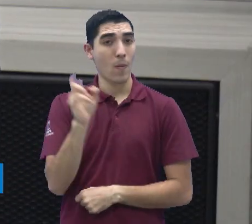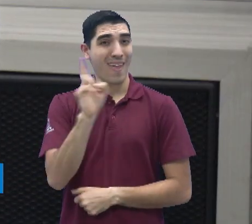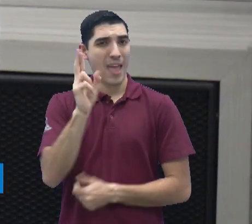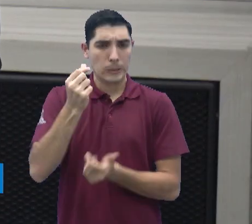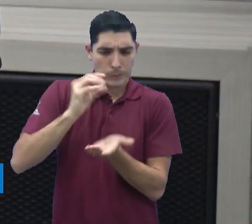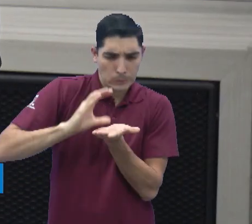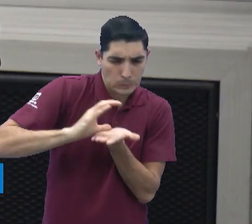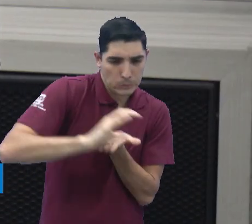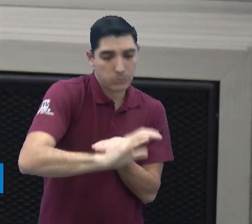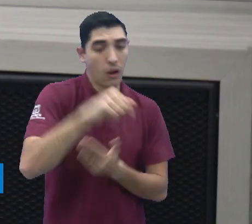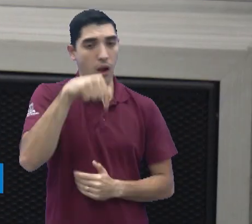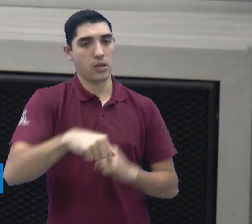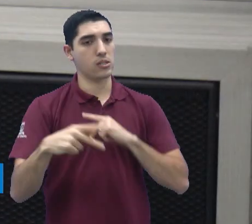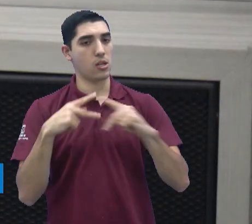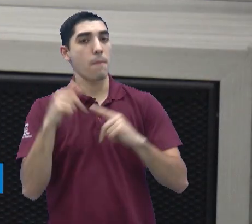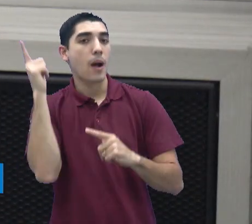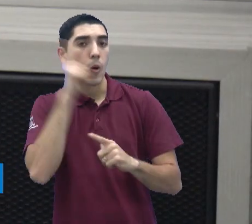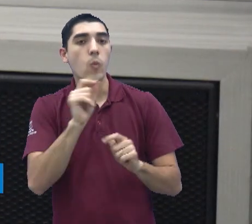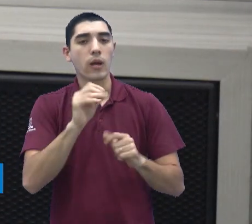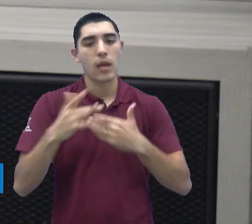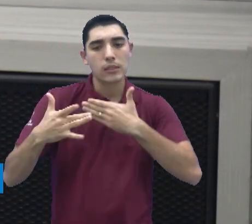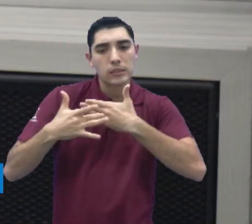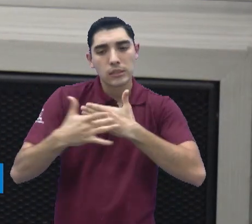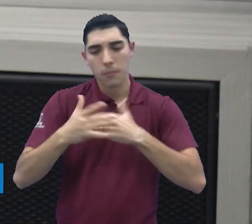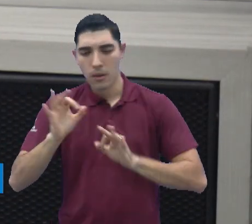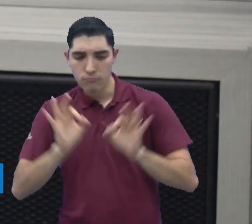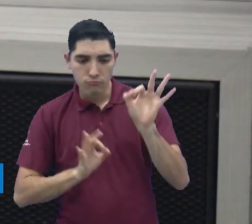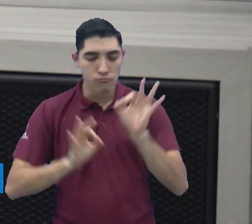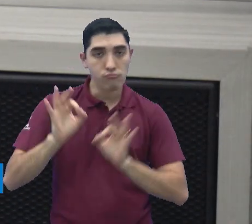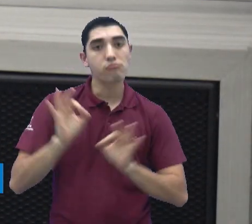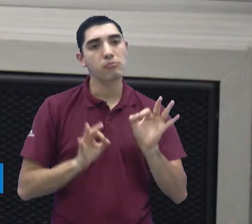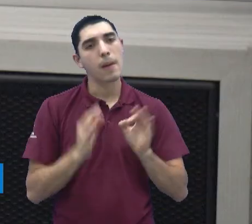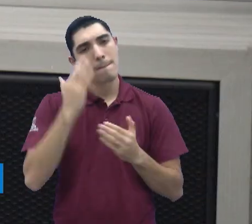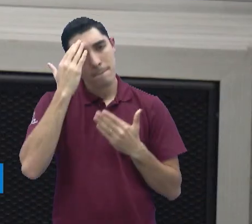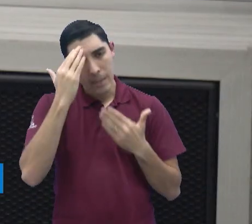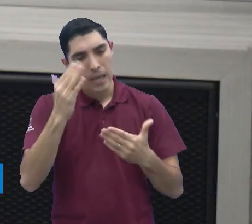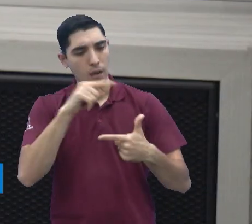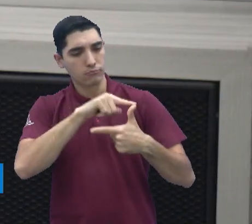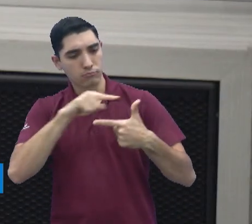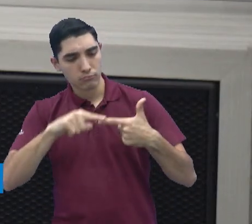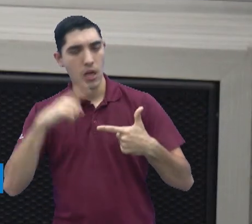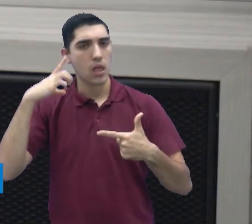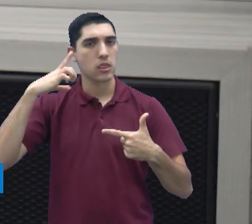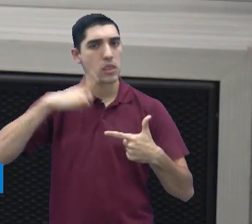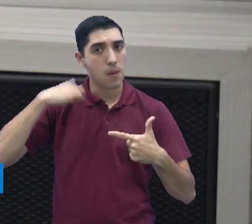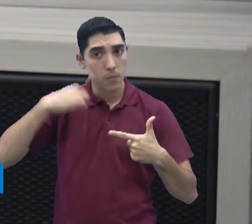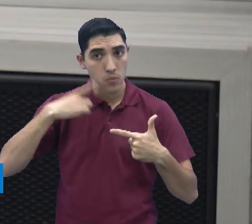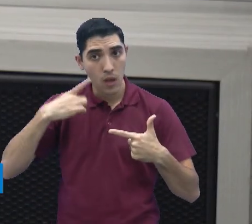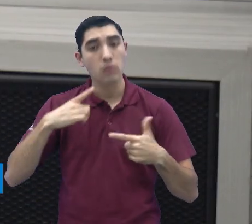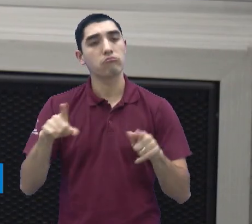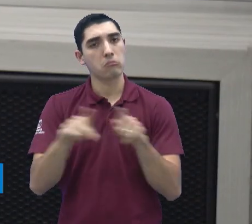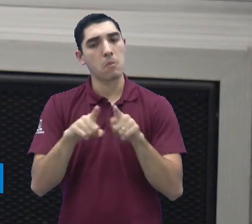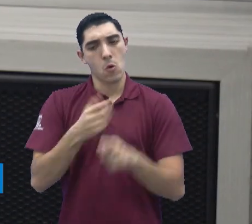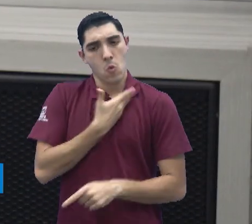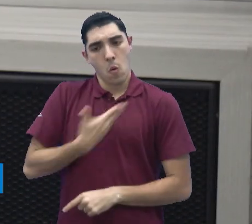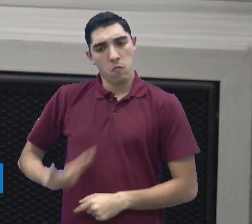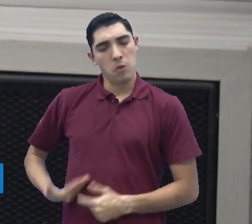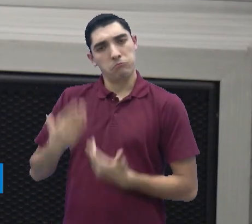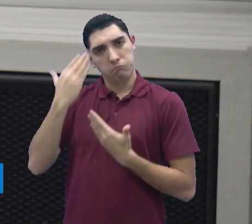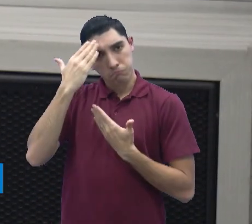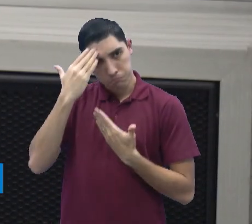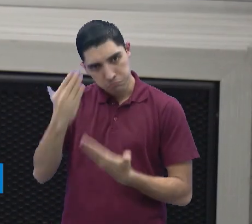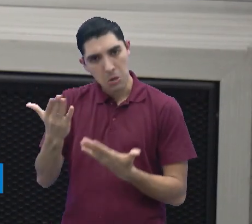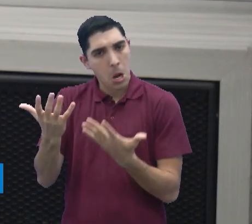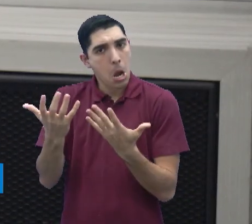média e baixa complexidade. Então, muito obrigado ao deputado e agradecer também ao governo que rapidamente aderiu à